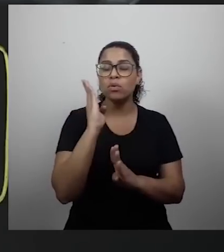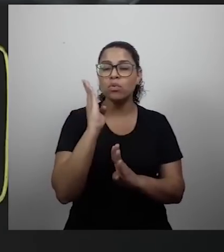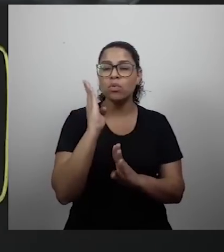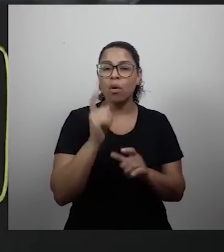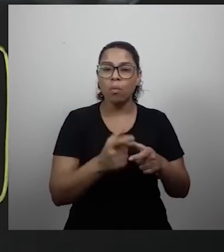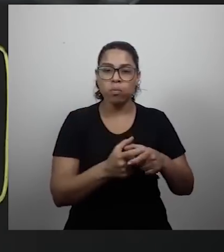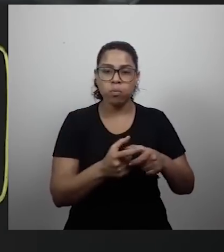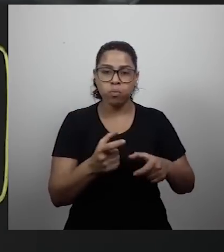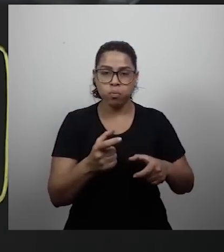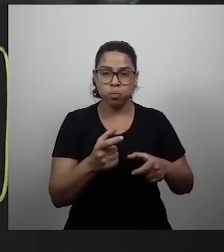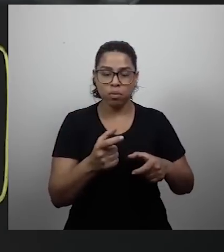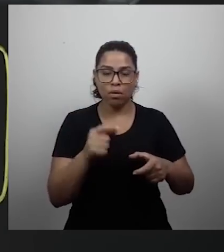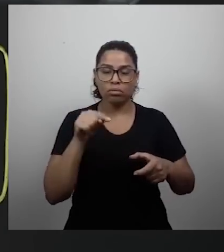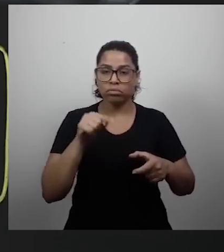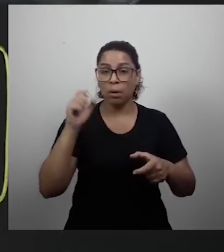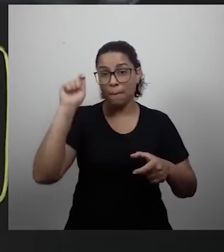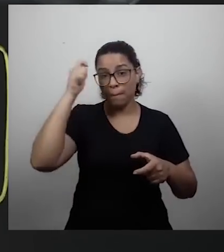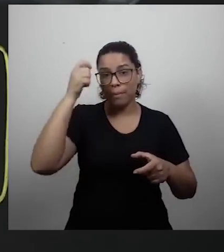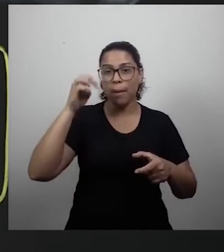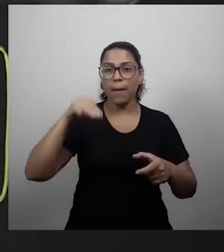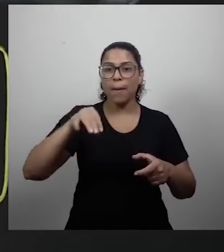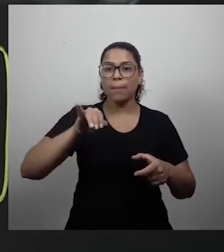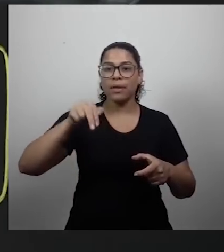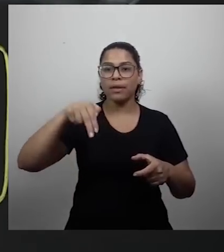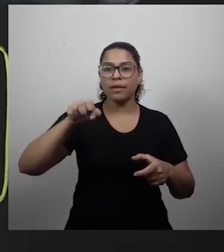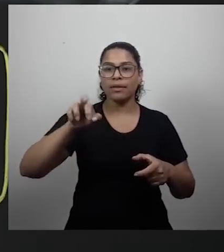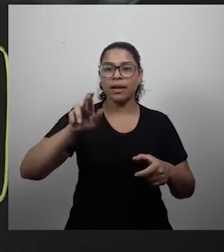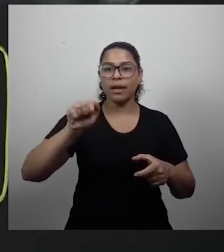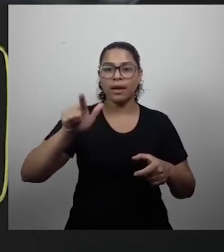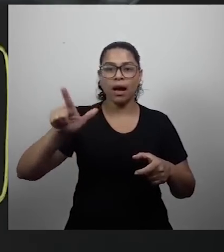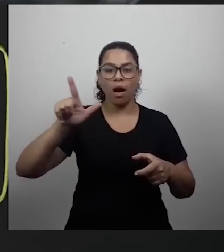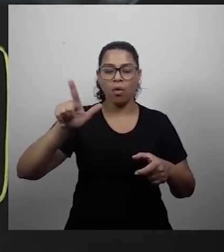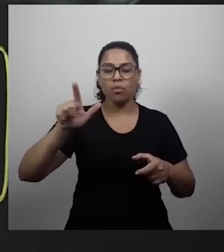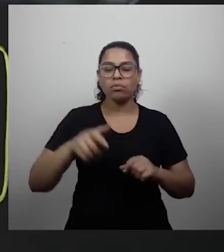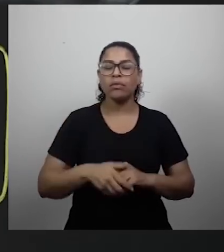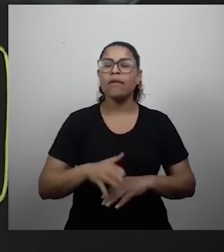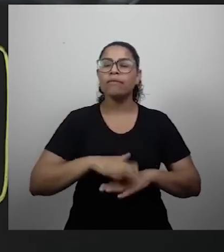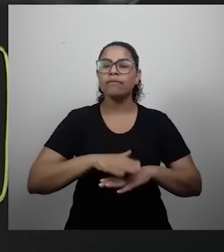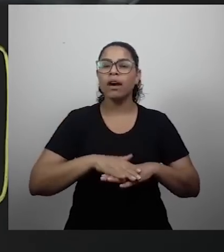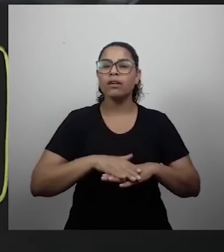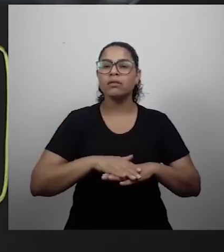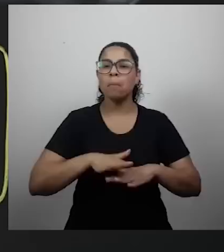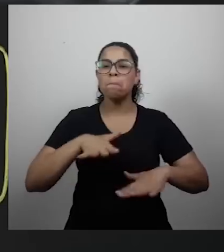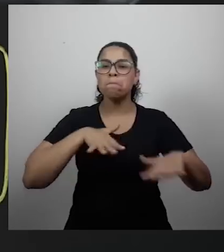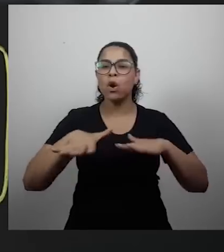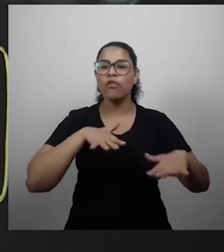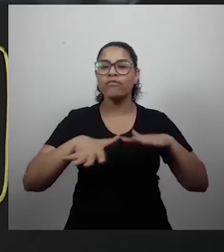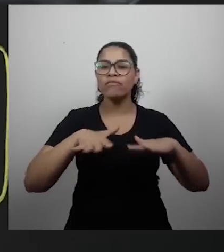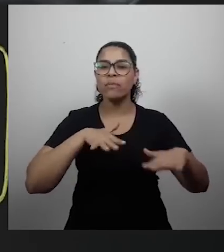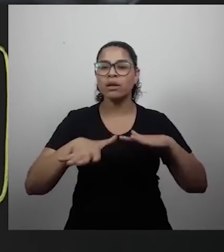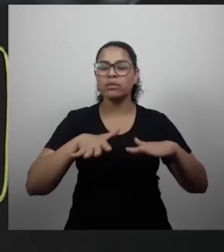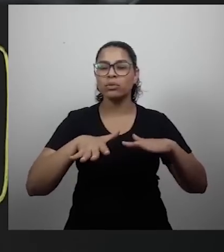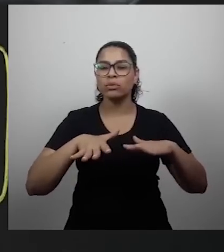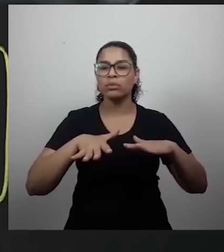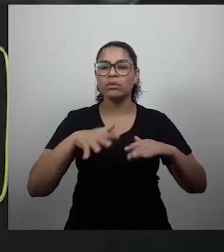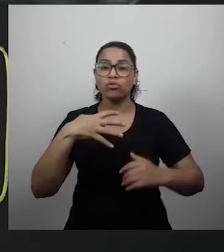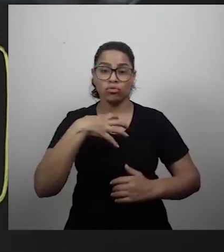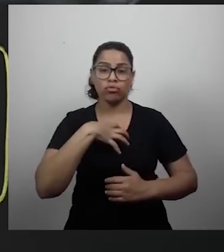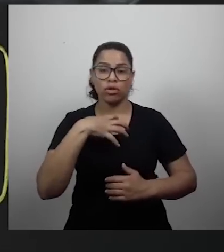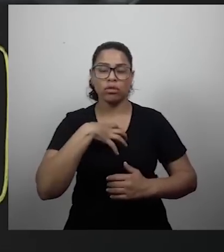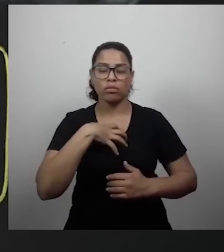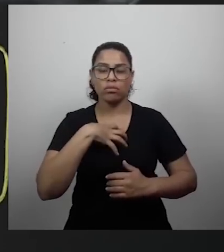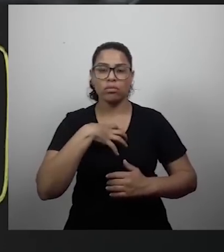poderia gerar uma pressão que movimentaria uma alavanca, que faz mais ou menos esse movimento aqui, certo? E isso faz com que parte